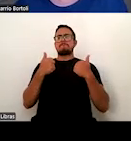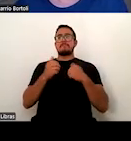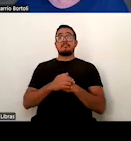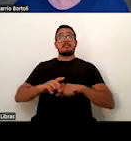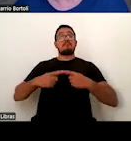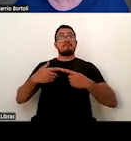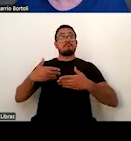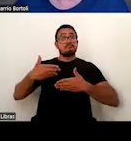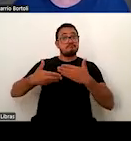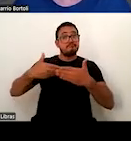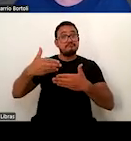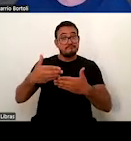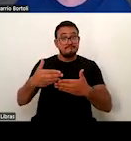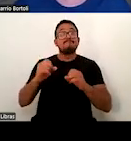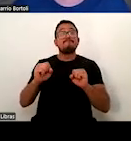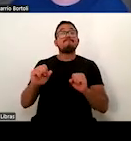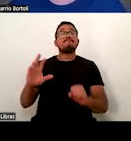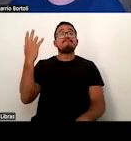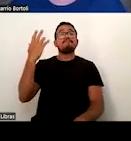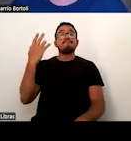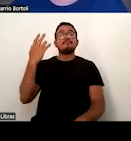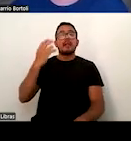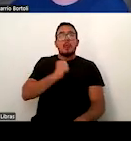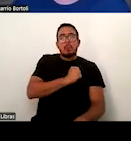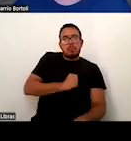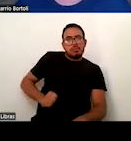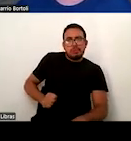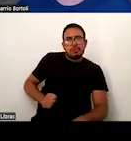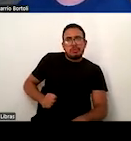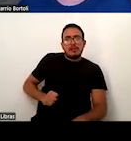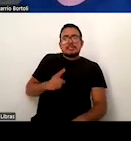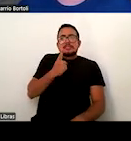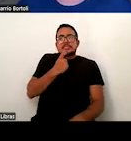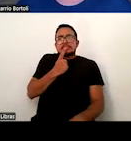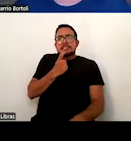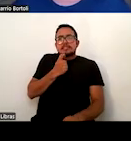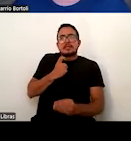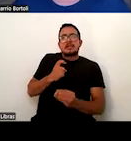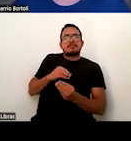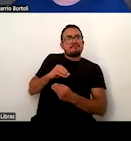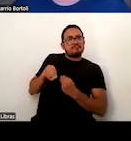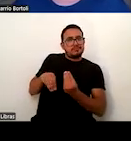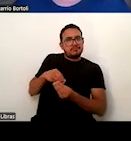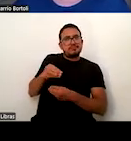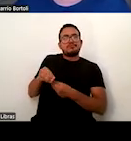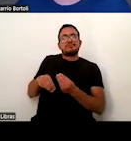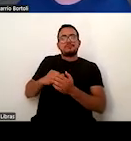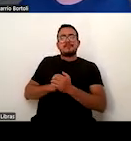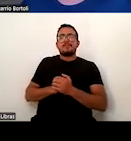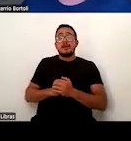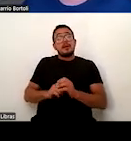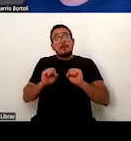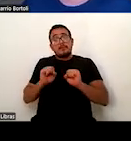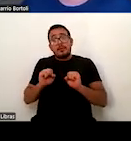de sangue nas fezes, o paciente tem uma alteração do quadro do hábito intestinal, ele pode ter diarreia, pode